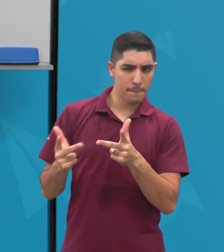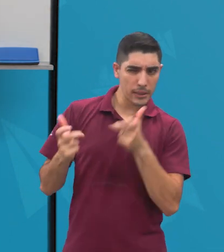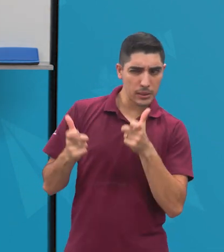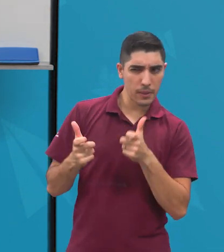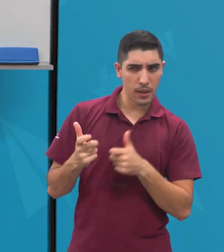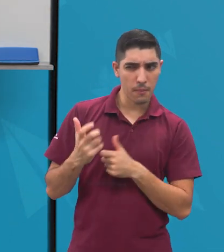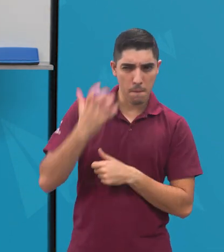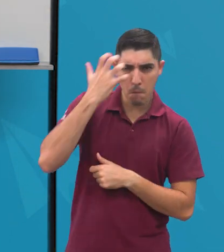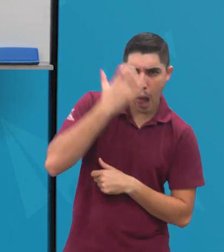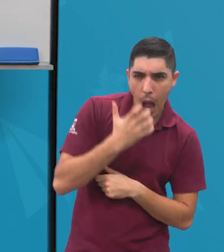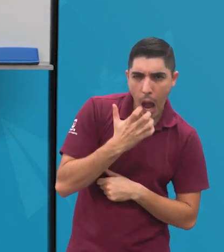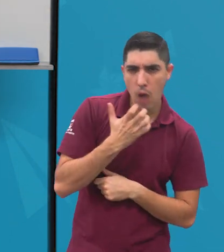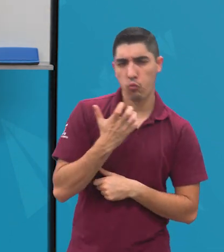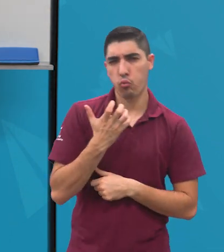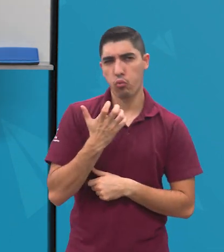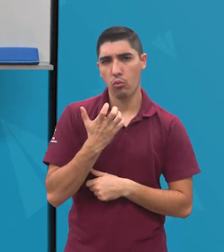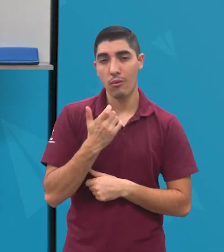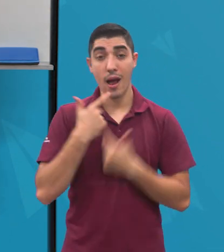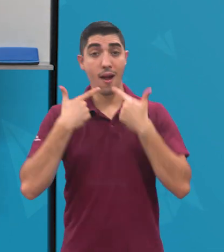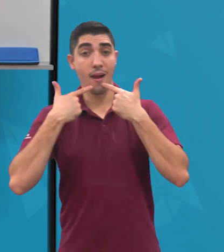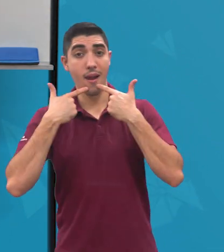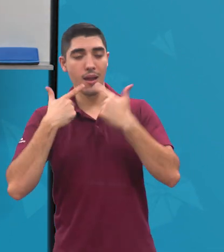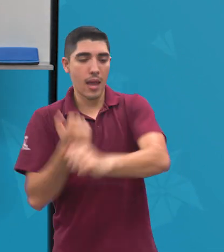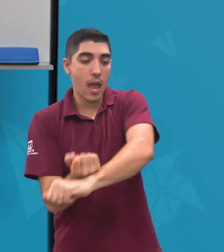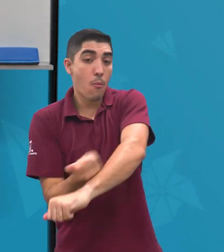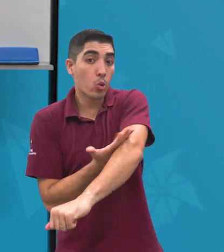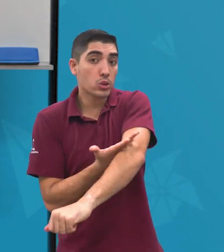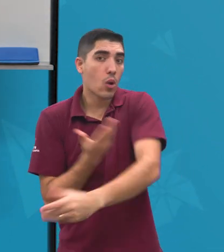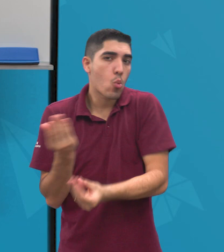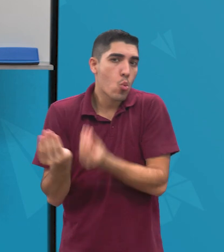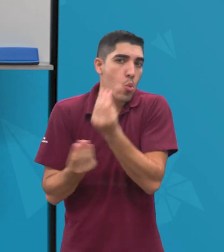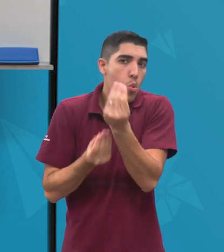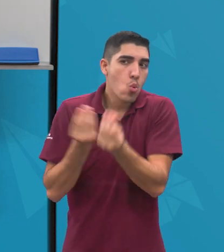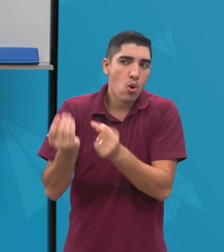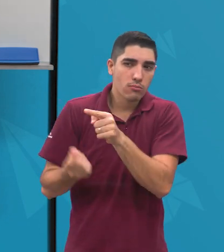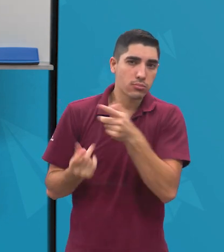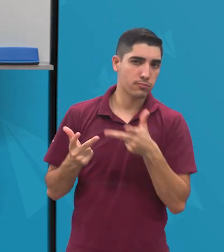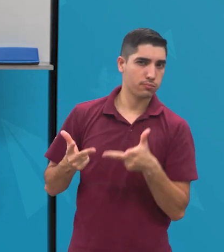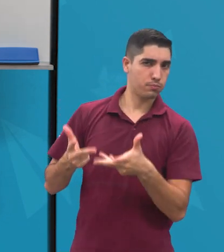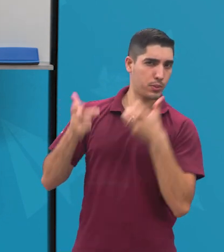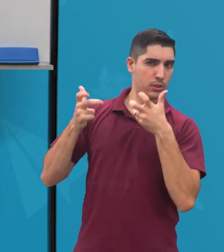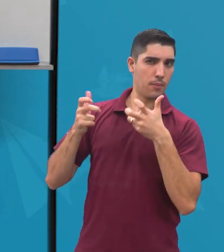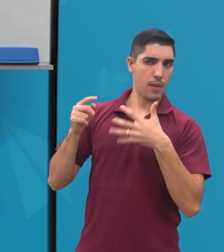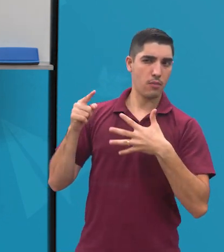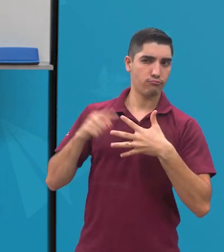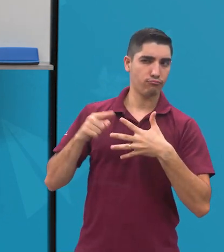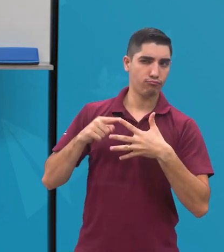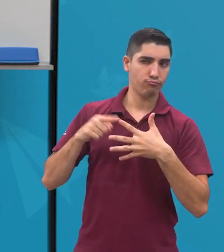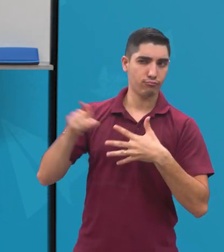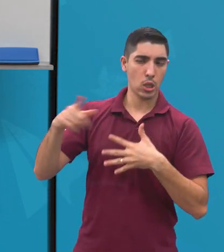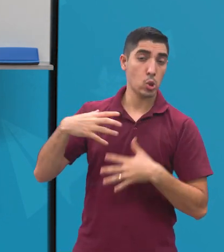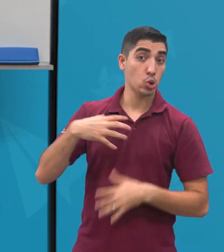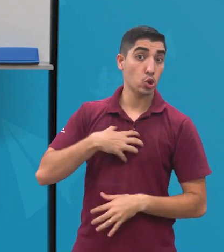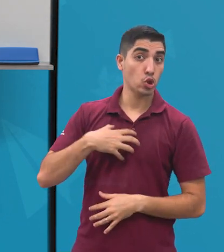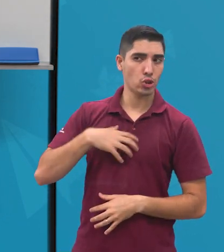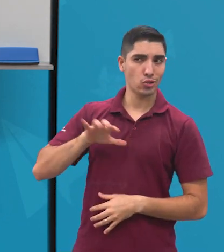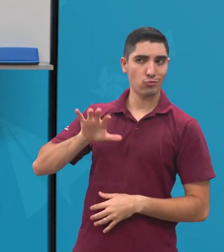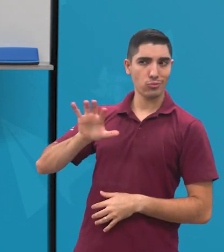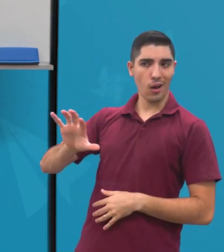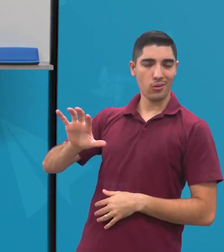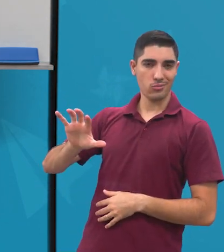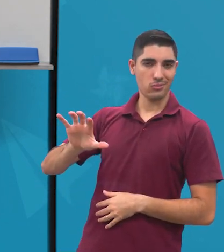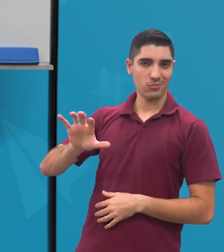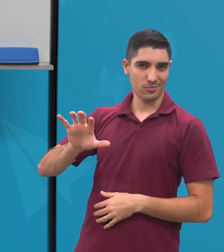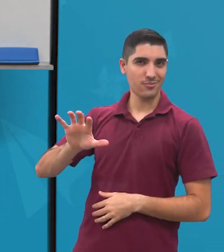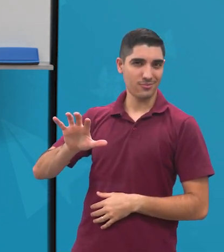seu estado emocional, como é que elas se apresentam nesse teatro da vida. A gente poderia